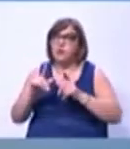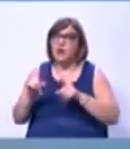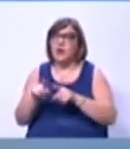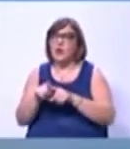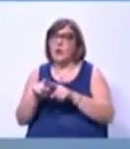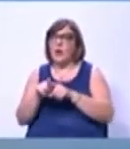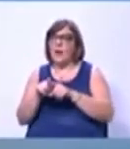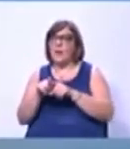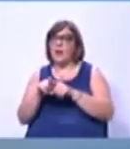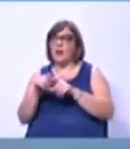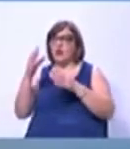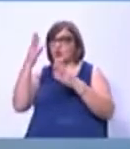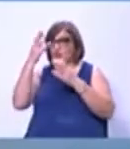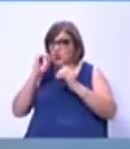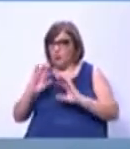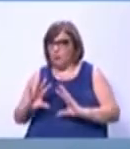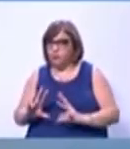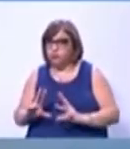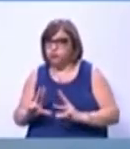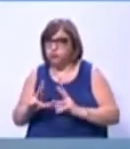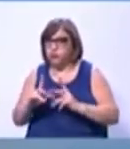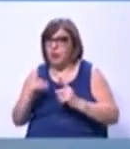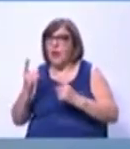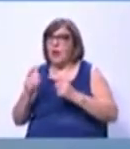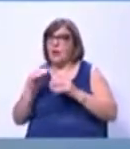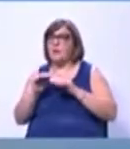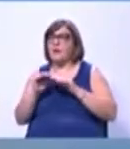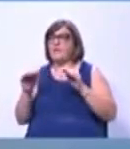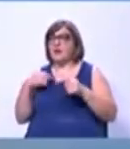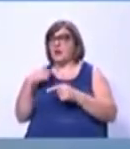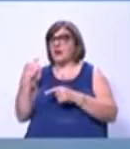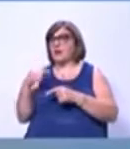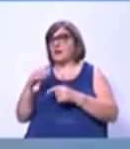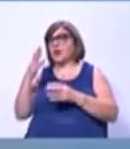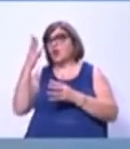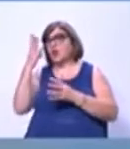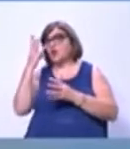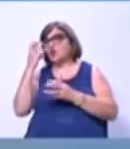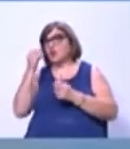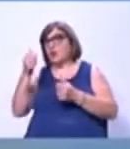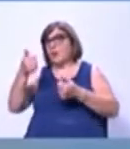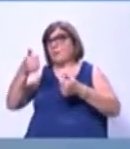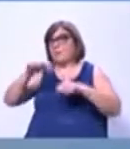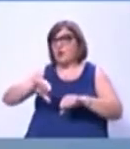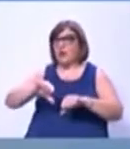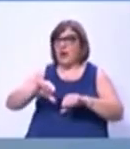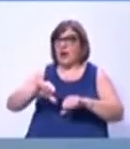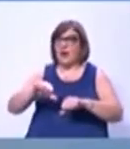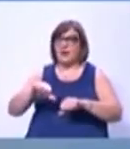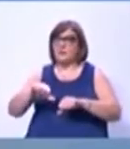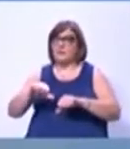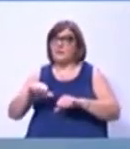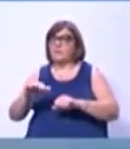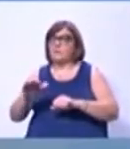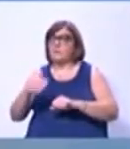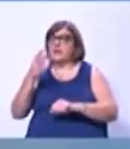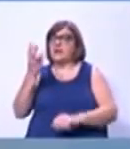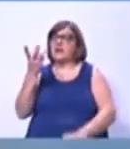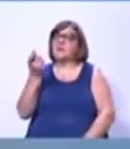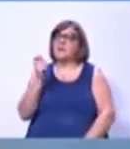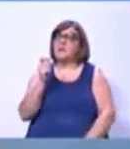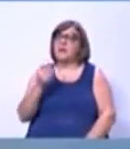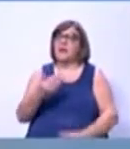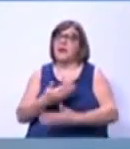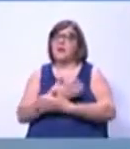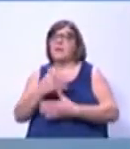seja, quando o sono evolui, em determinadas fases nós temos o sono a piorar. Certo. E imagina, por exemplo, os primeiros 3 meses, o